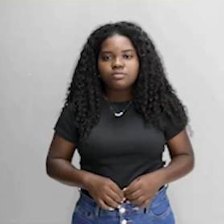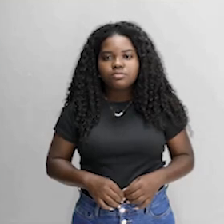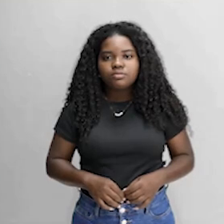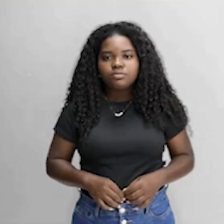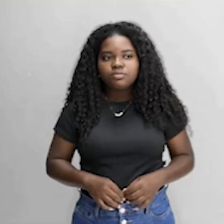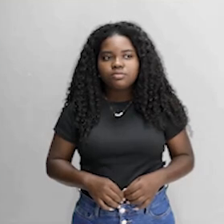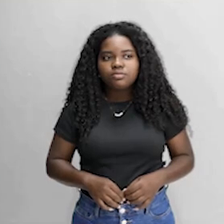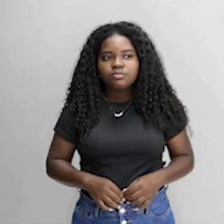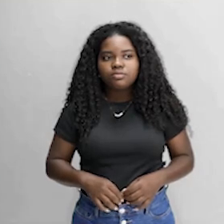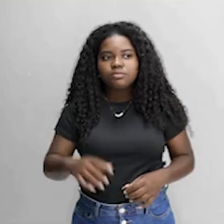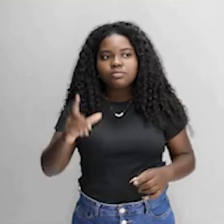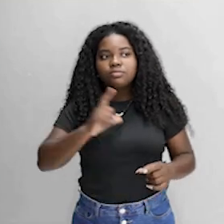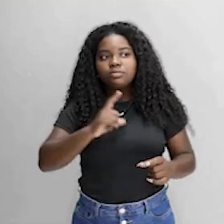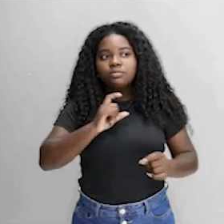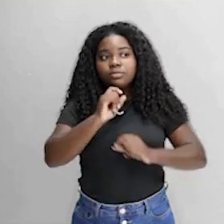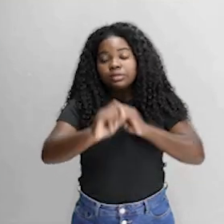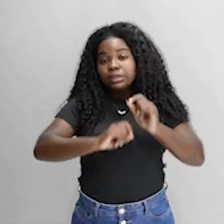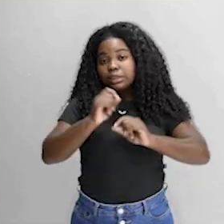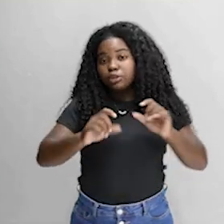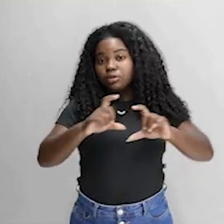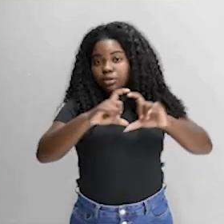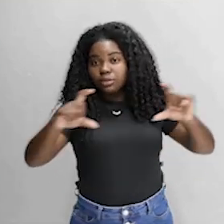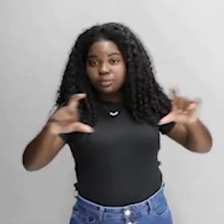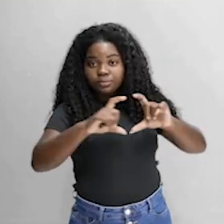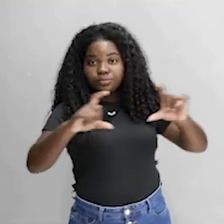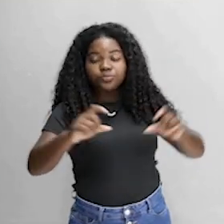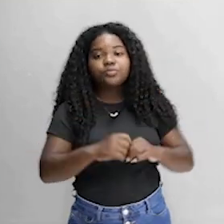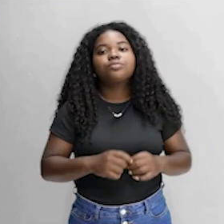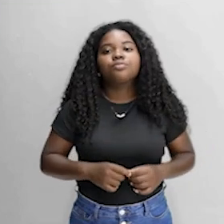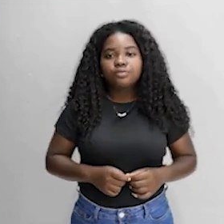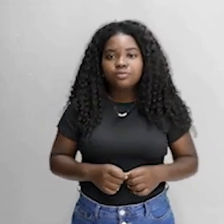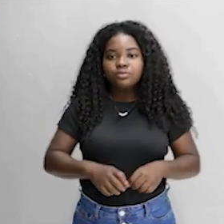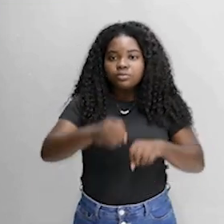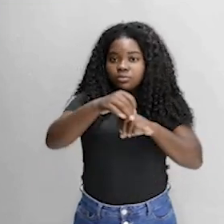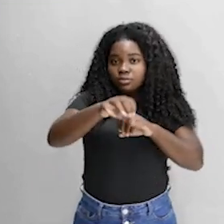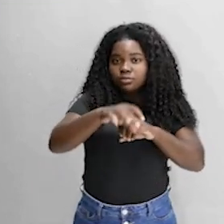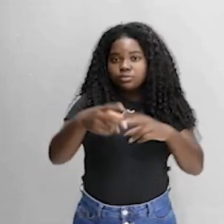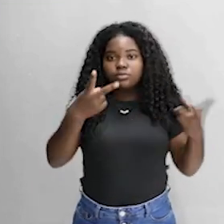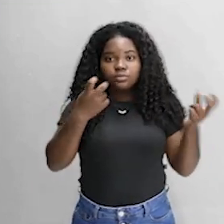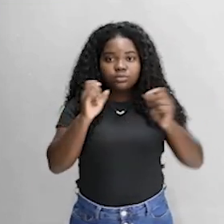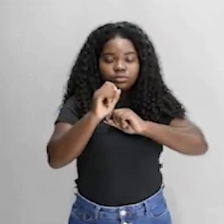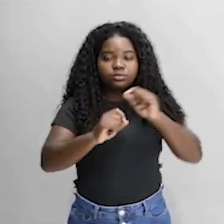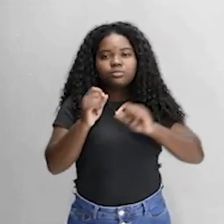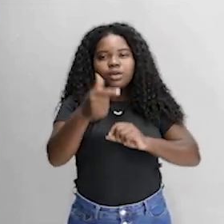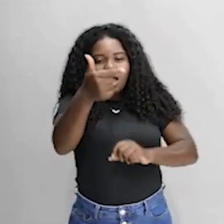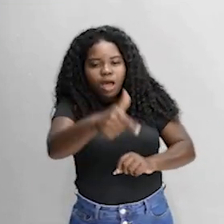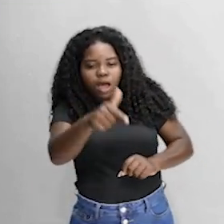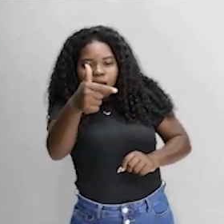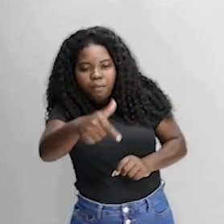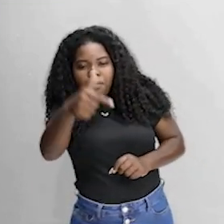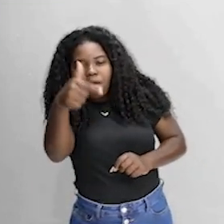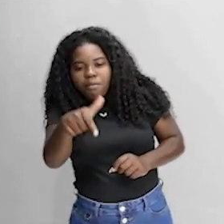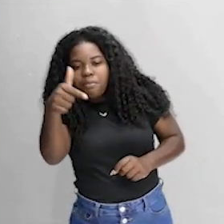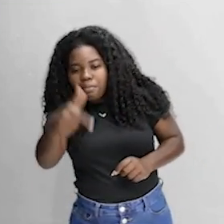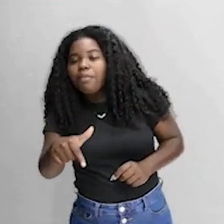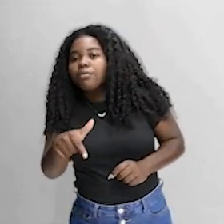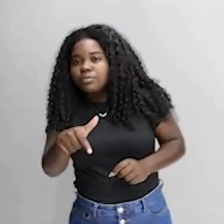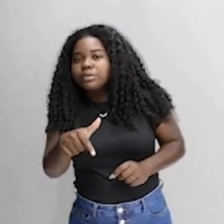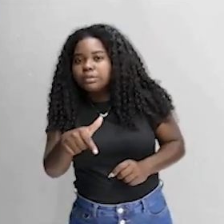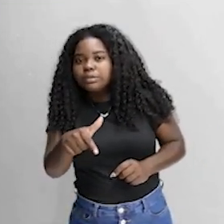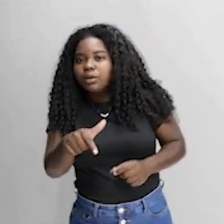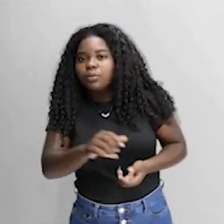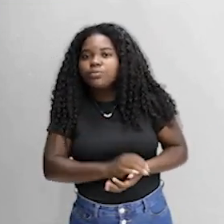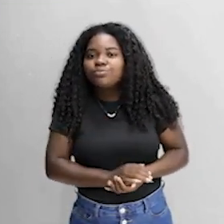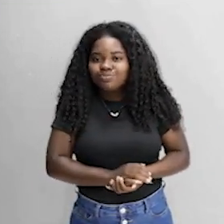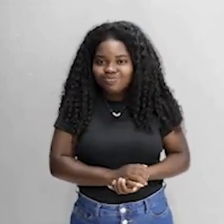mortal. A grande dica é perceber a repetição desses elementos